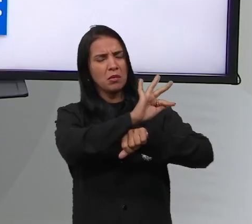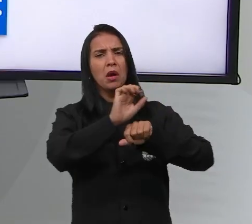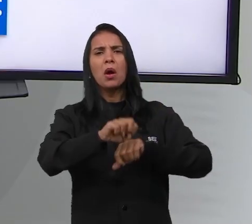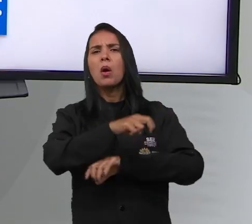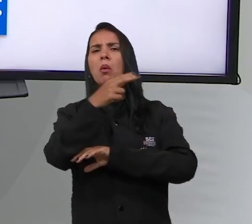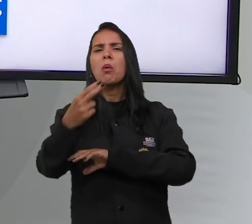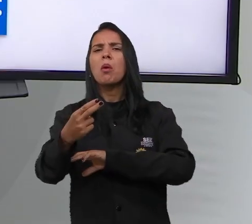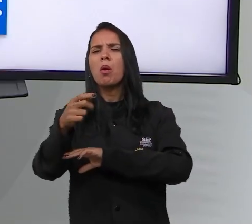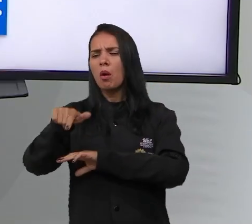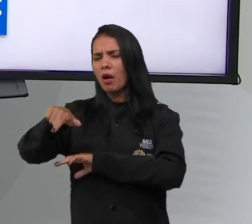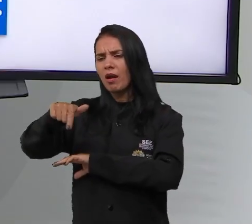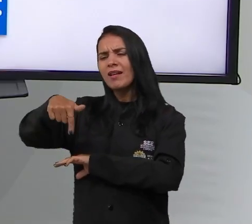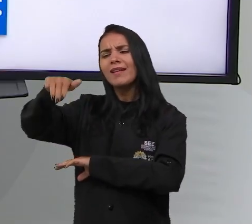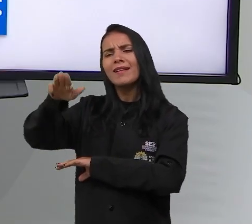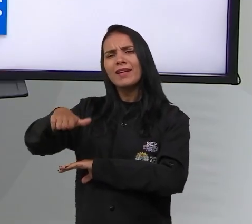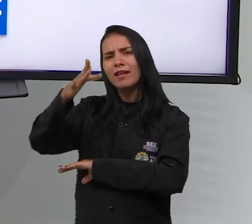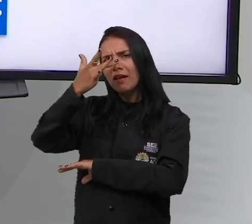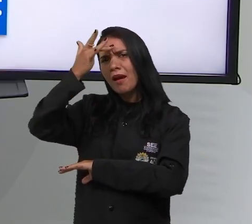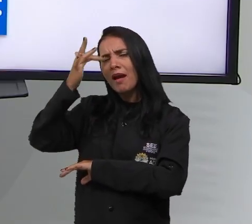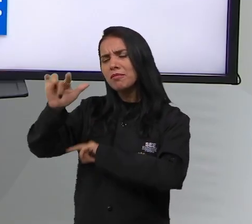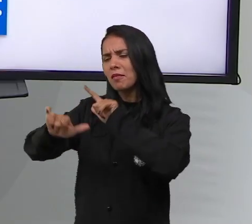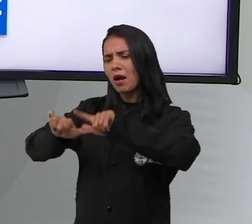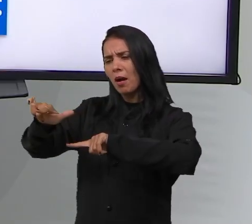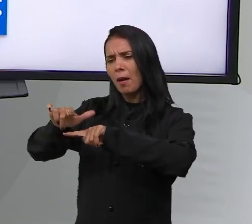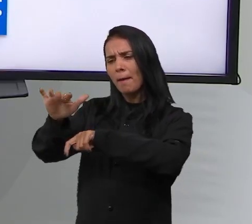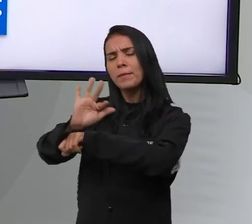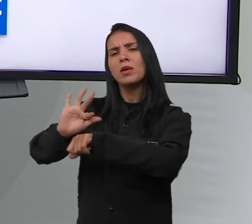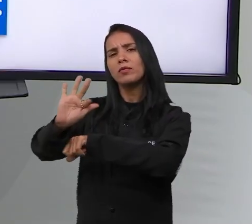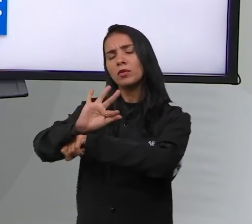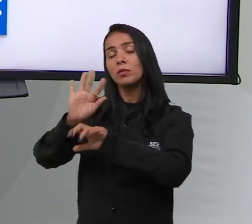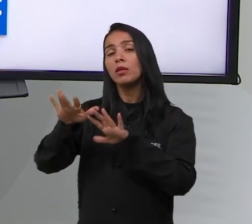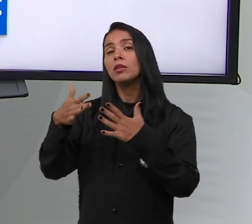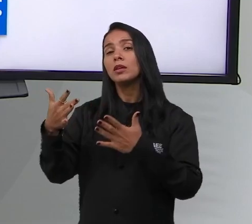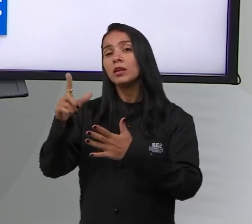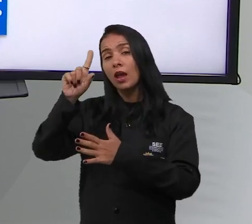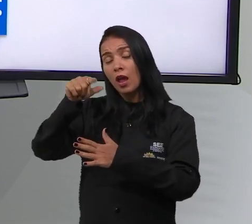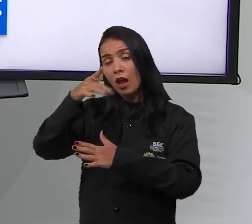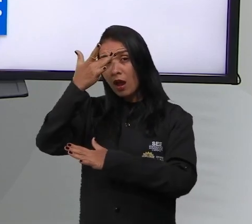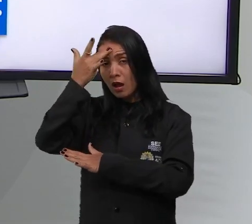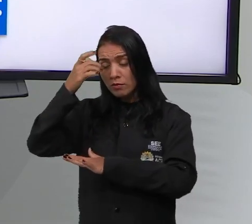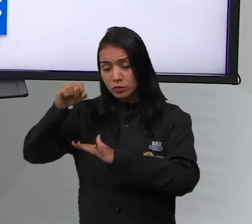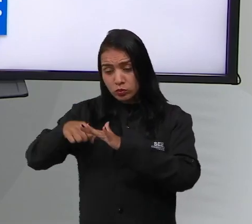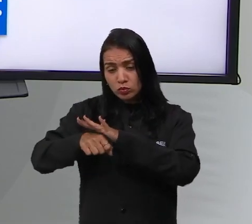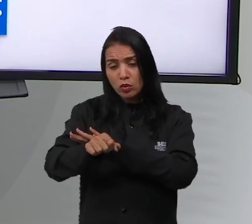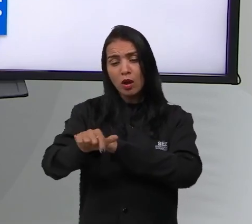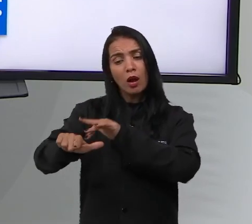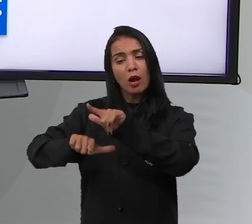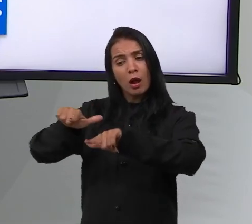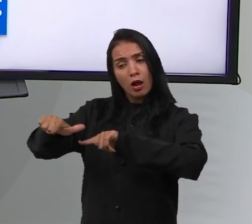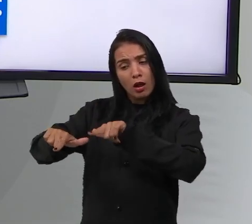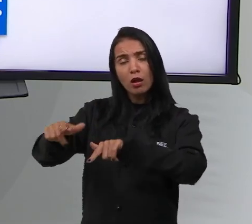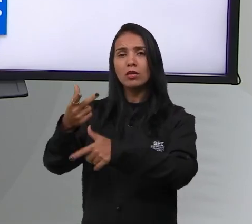formal? Aquelas pessoas que estão inseridas no mercado de trabalho